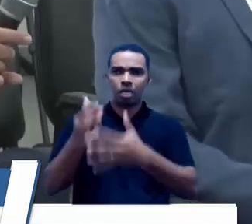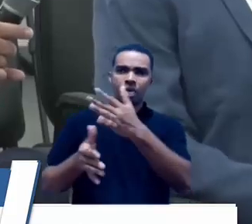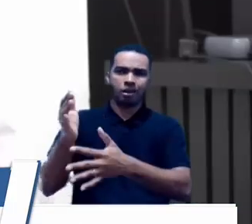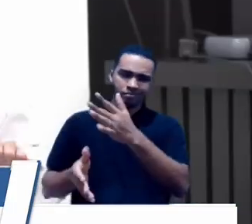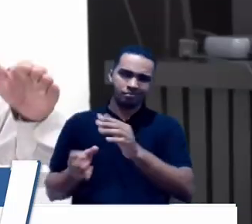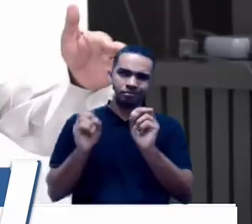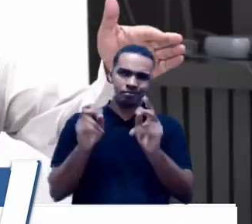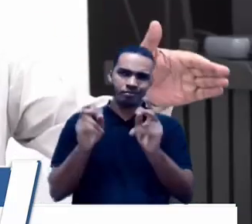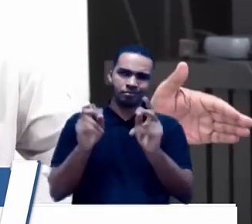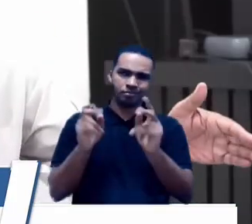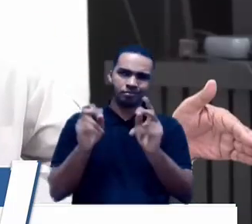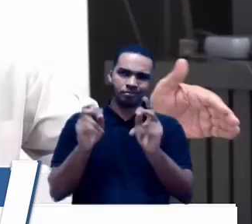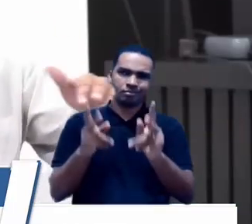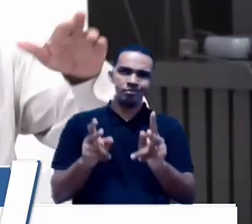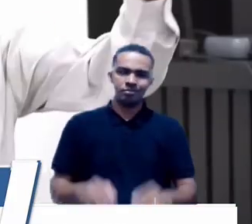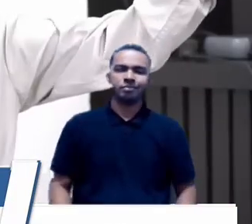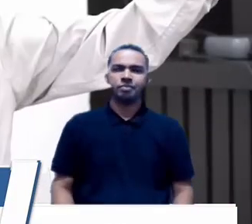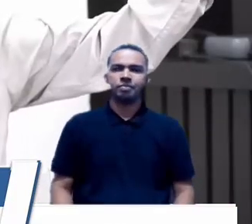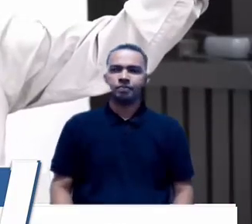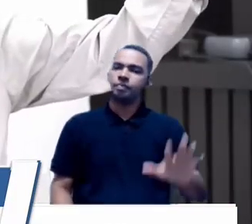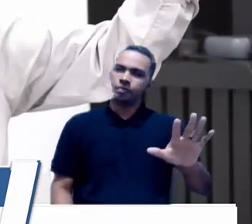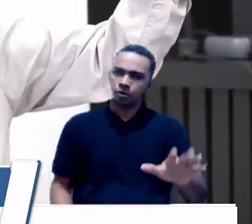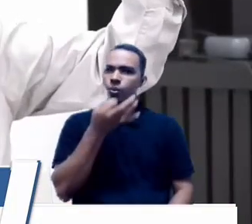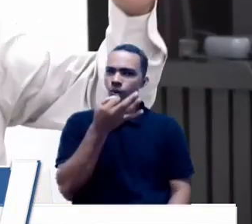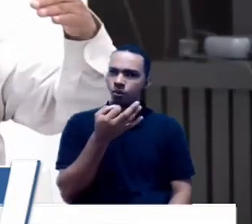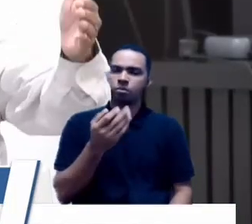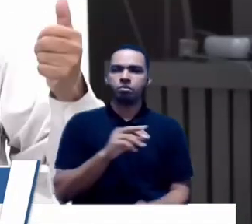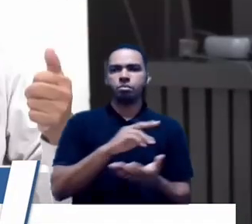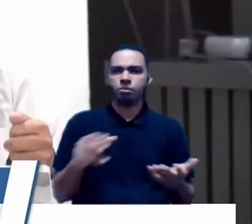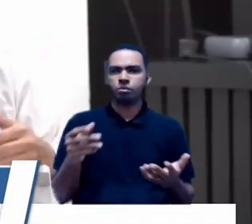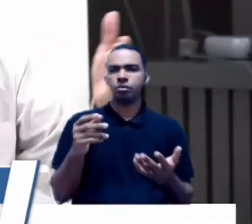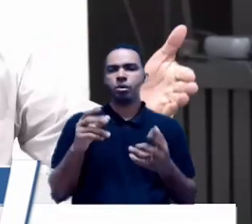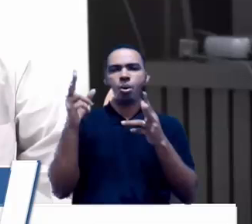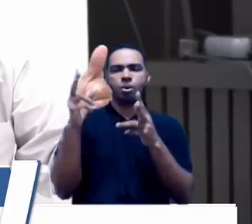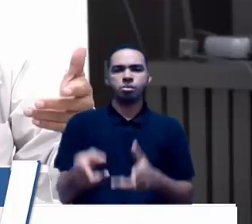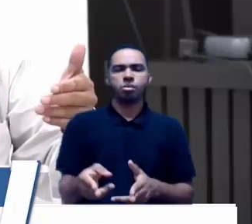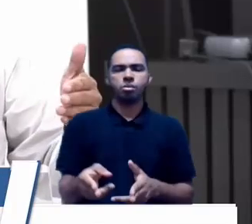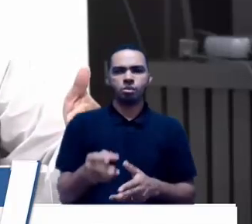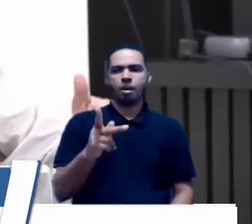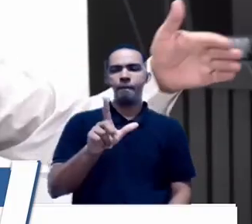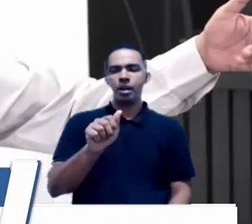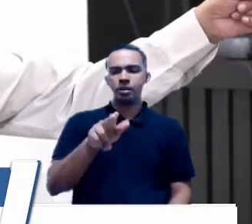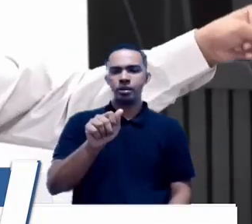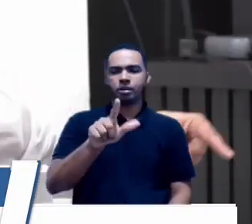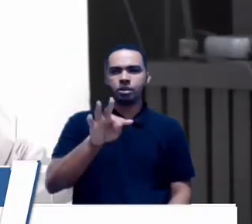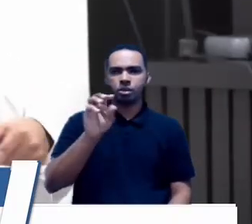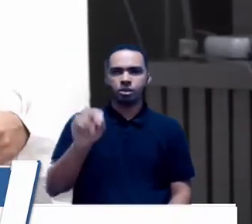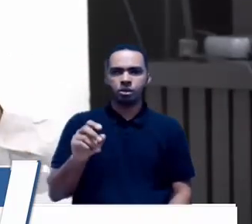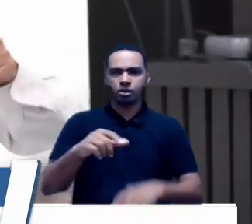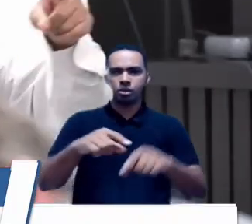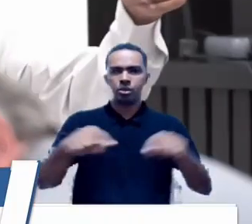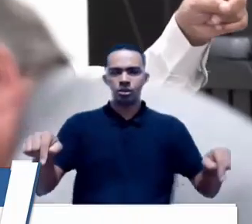outra solução. Vocês fazem com pneu, igual ali no Planalto, lá do cemitério, fez o campo de areia, colocou